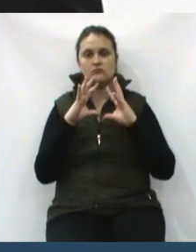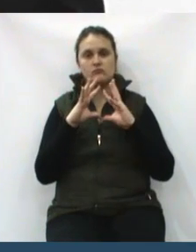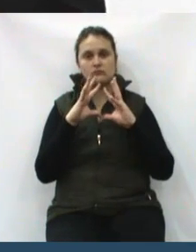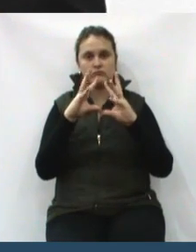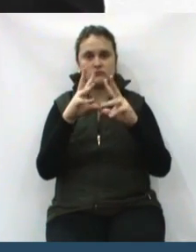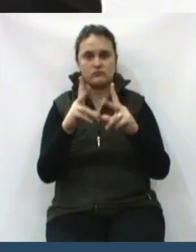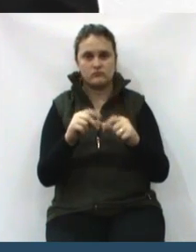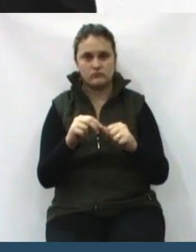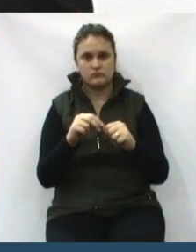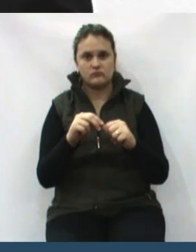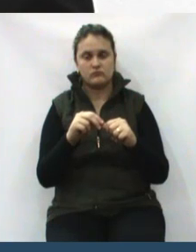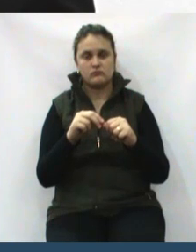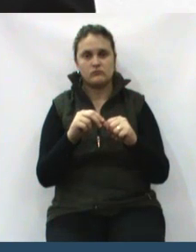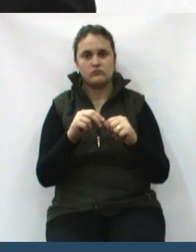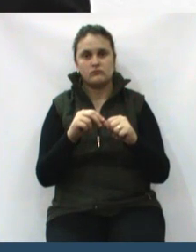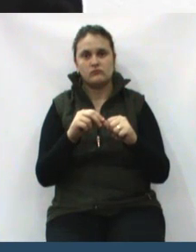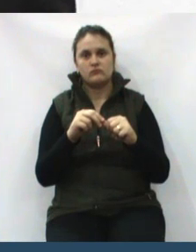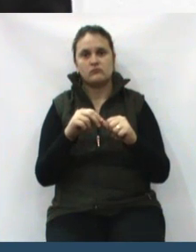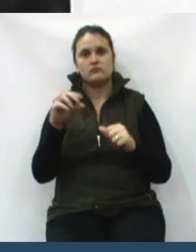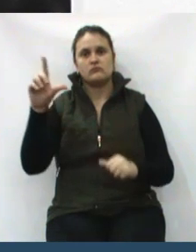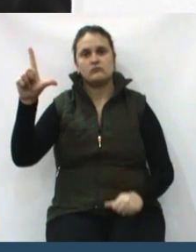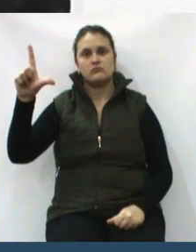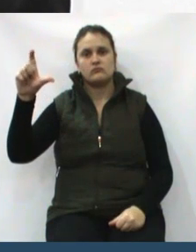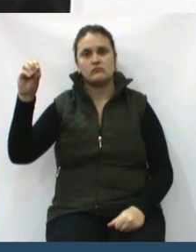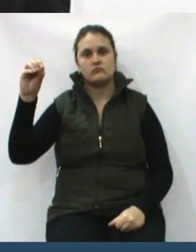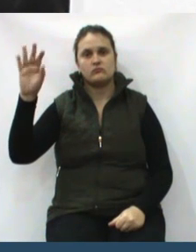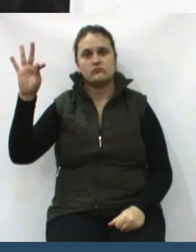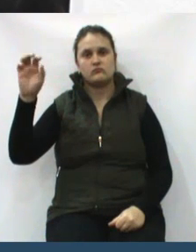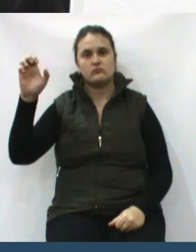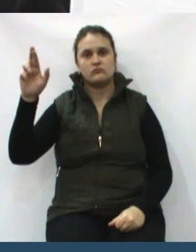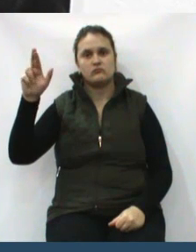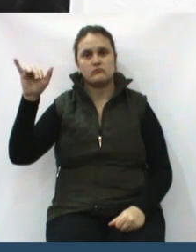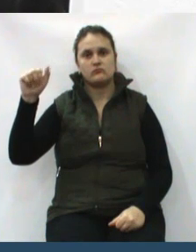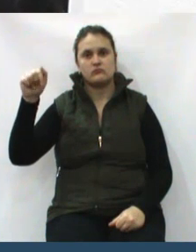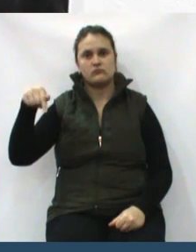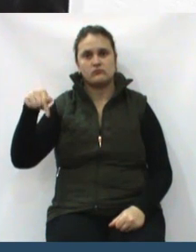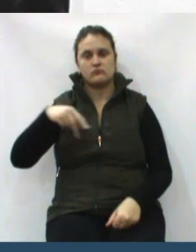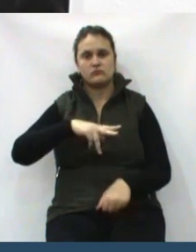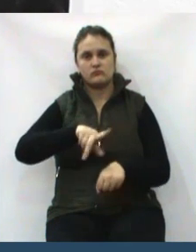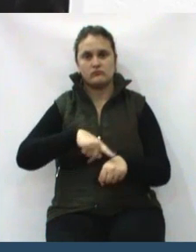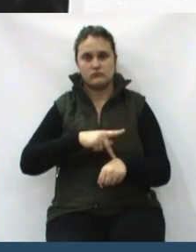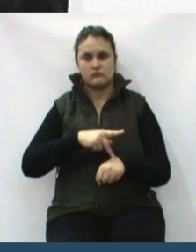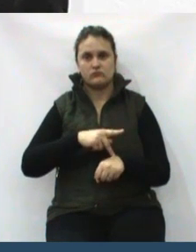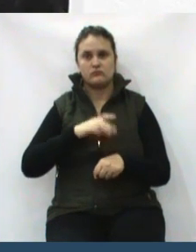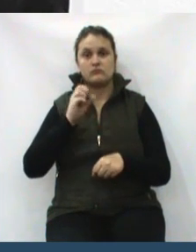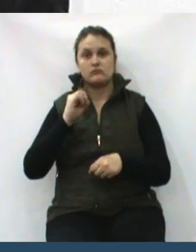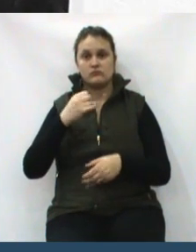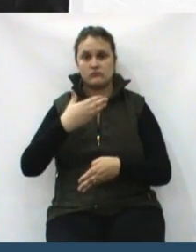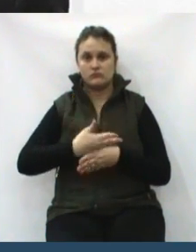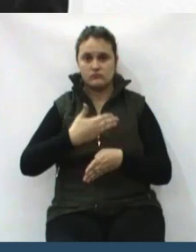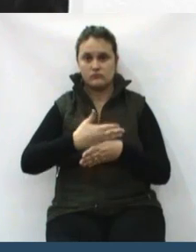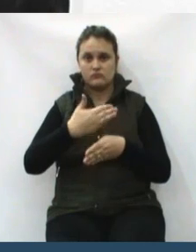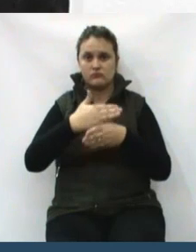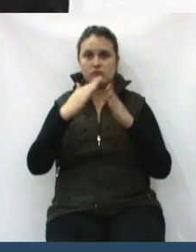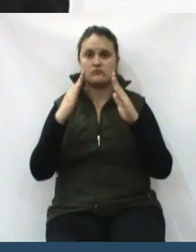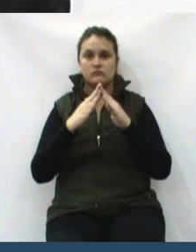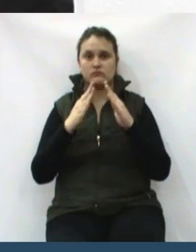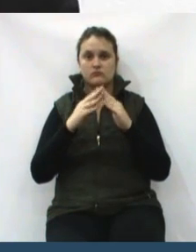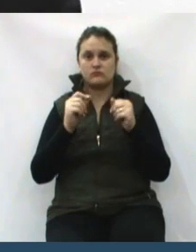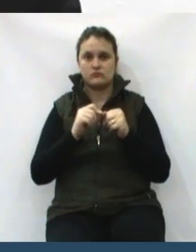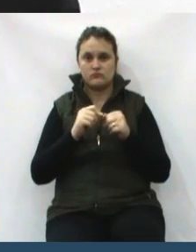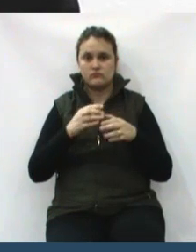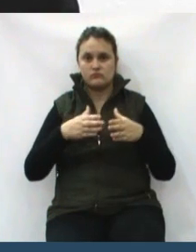aquilo das loterias desse país. Quando vamos construir uma casa, fazer um